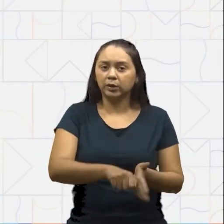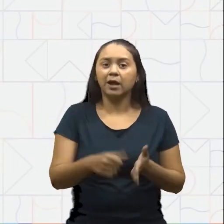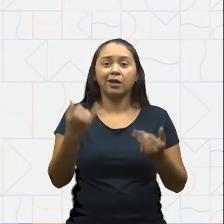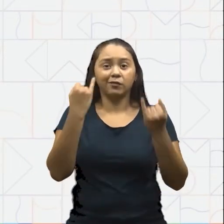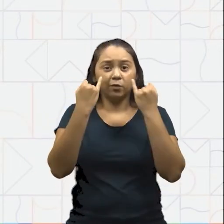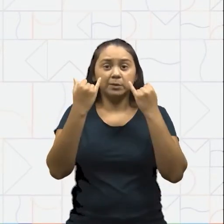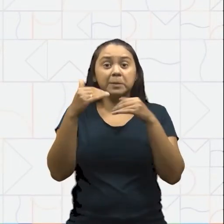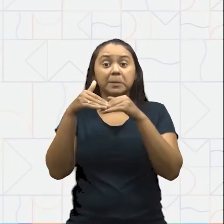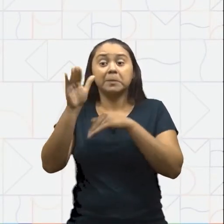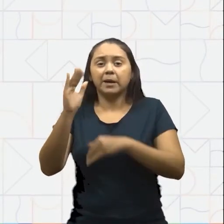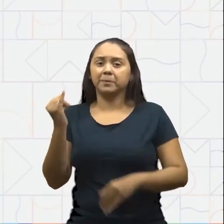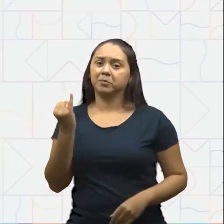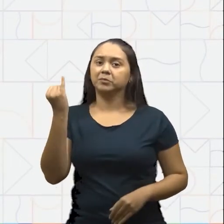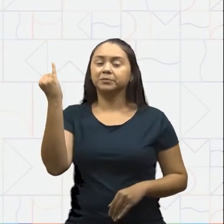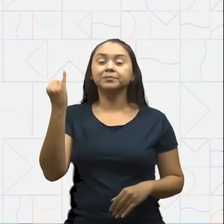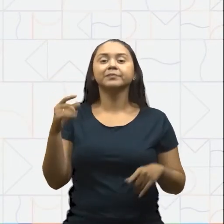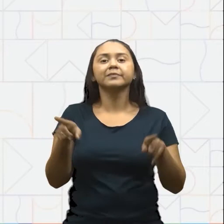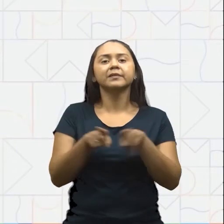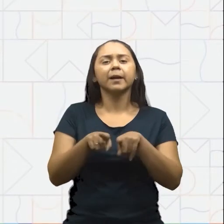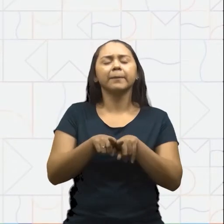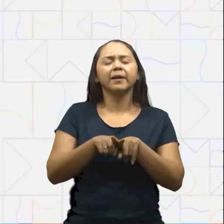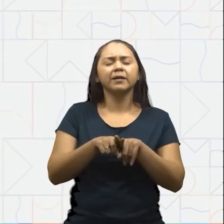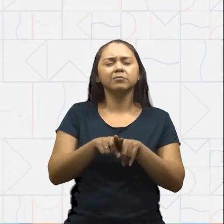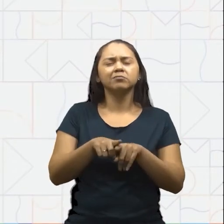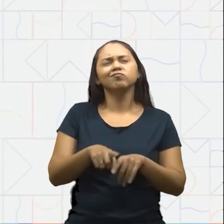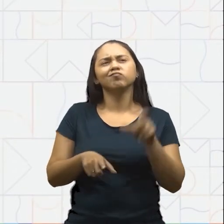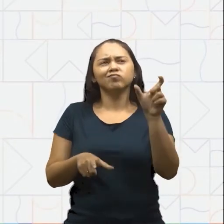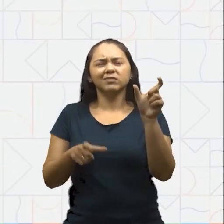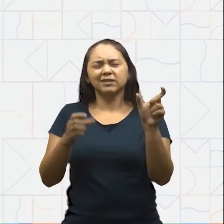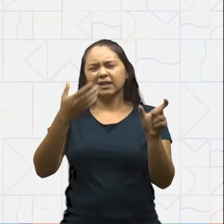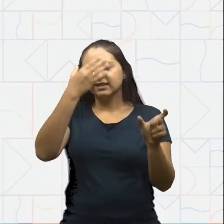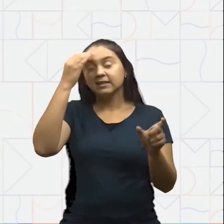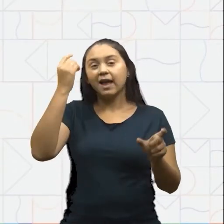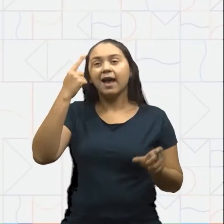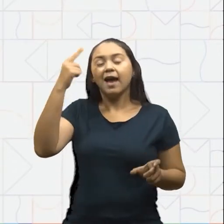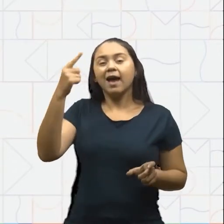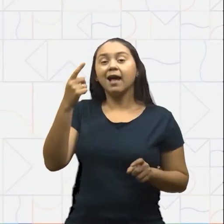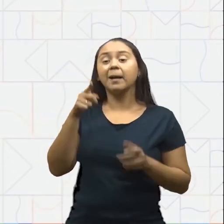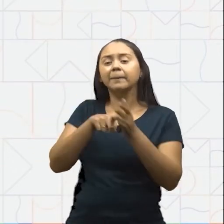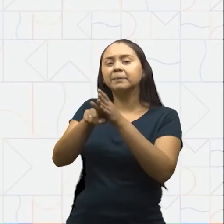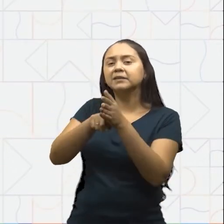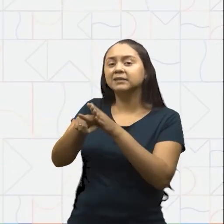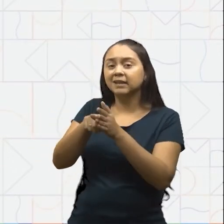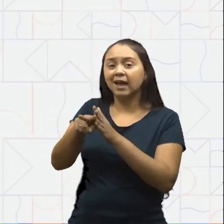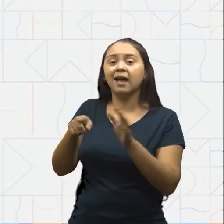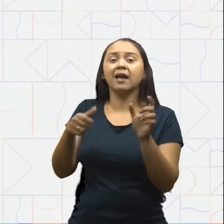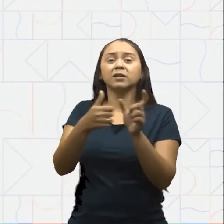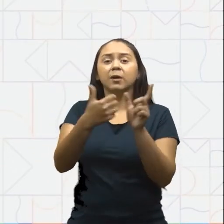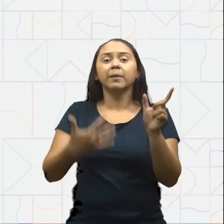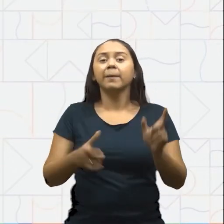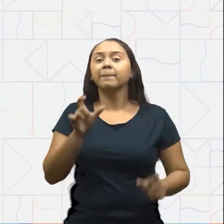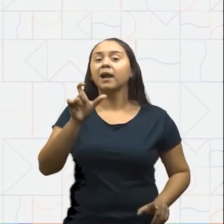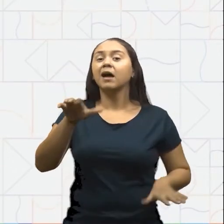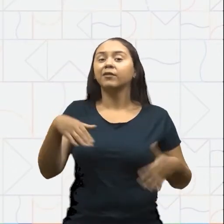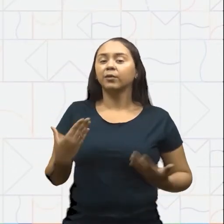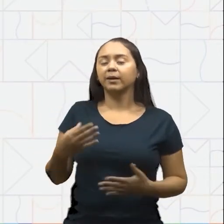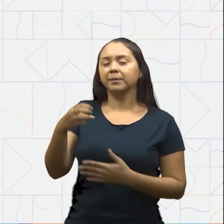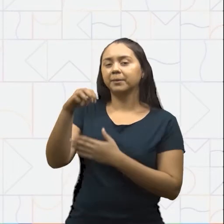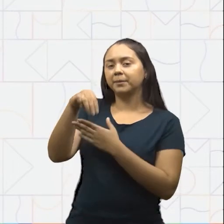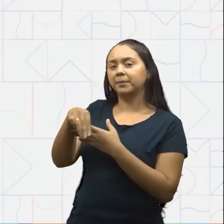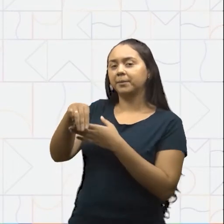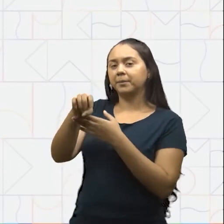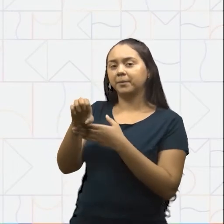mais importantes. Falando em esquecer, que tal se a gente pesquisasse na nossa enciclopédia a palavra